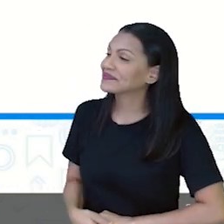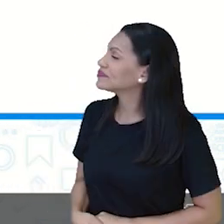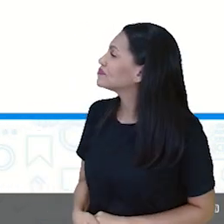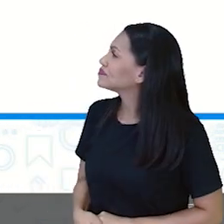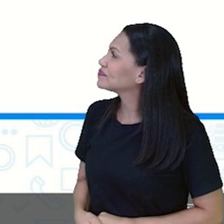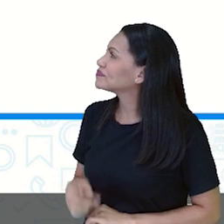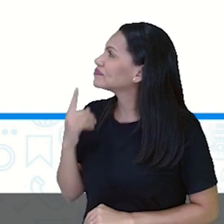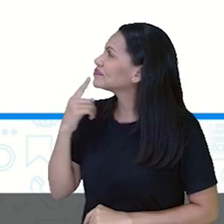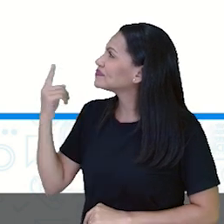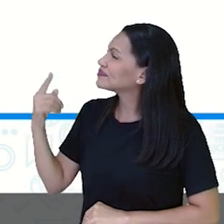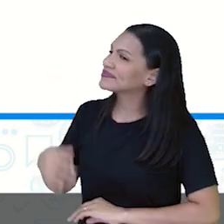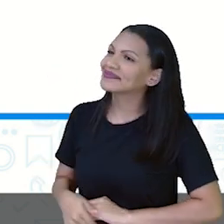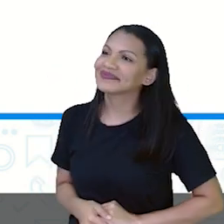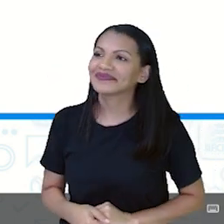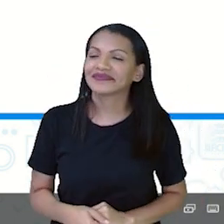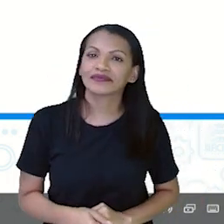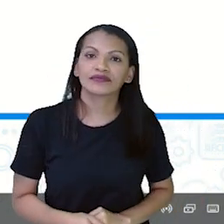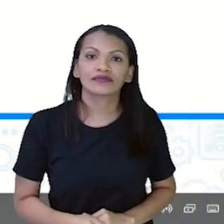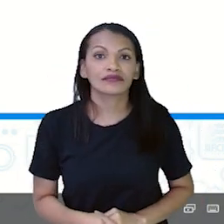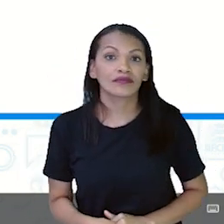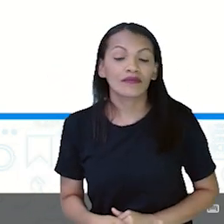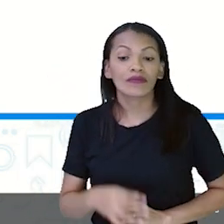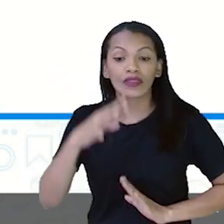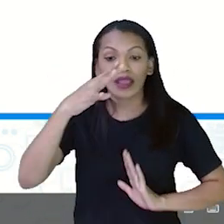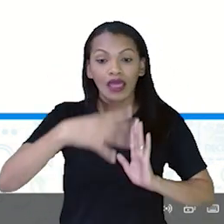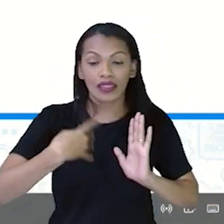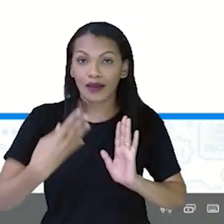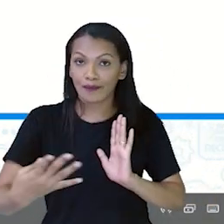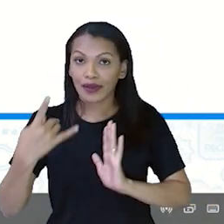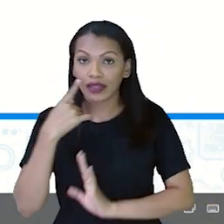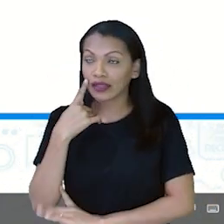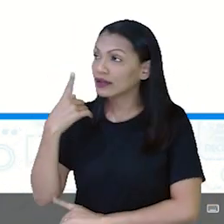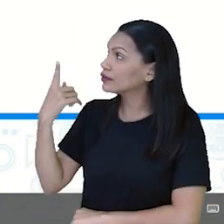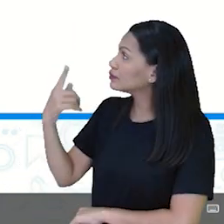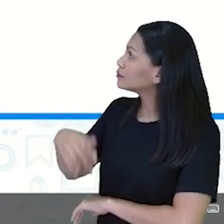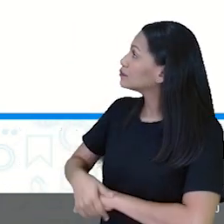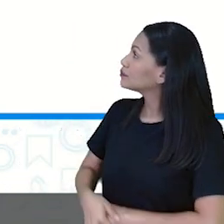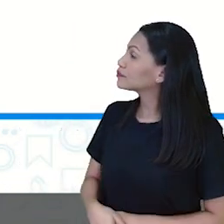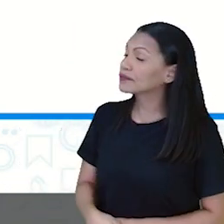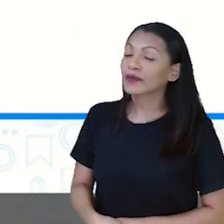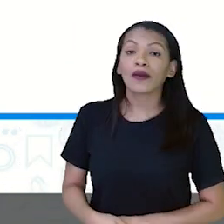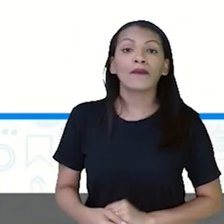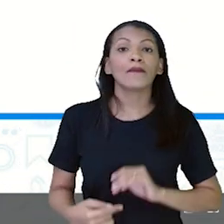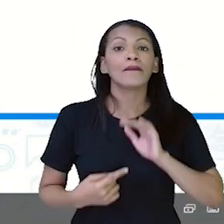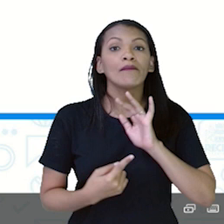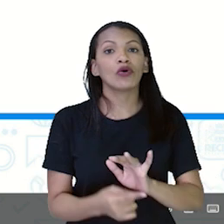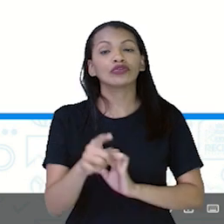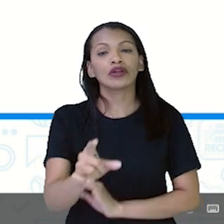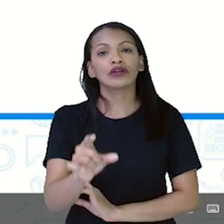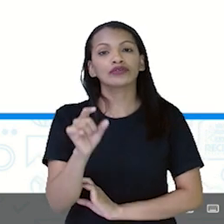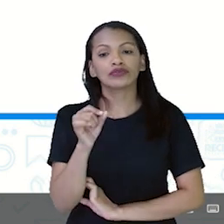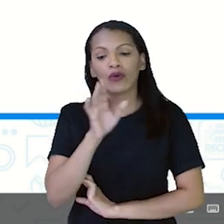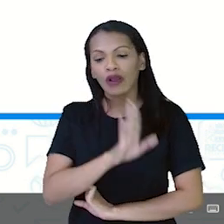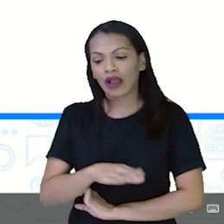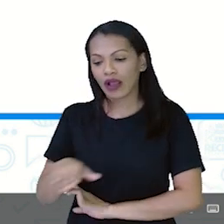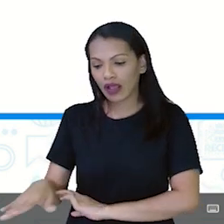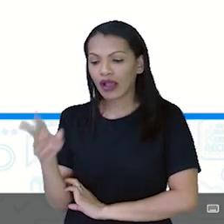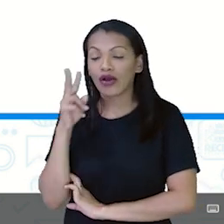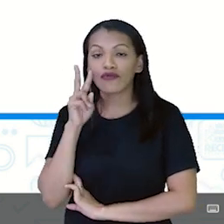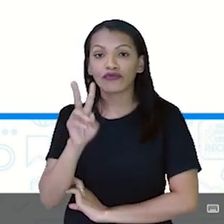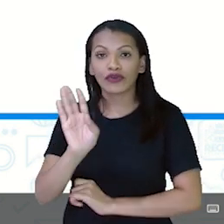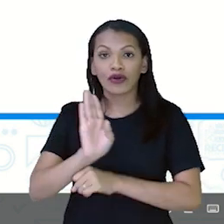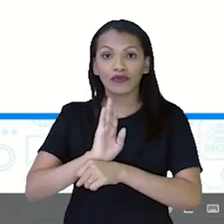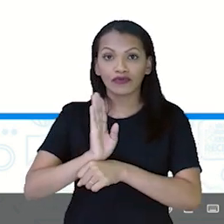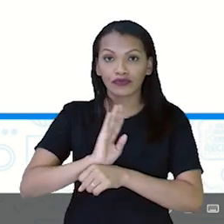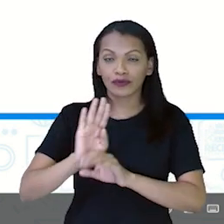próximo? Olha só. A tabela a seguir apresenta a escolha das crianças para assistirem um filme na